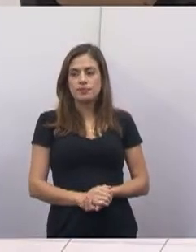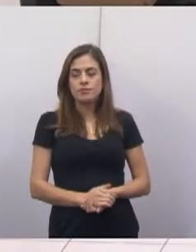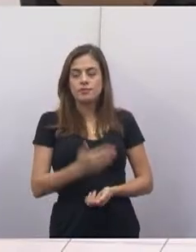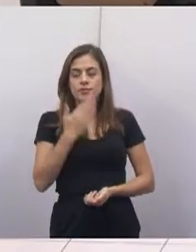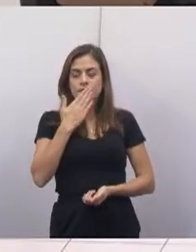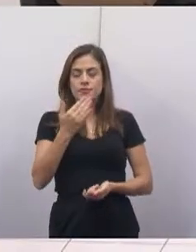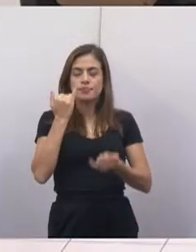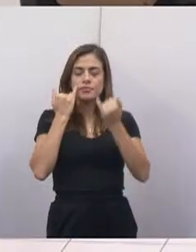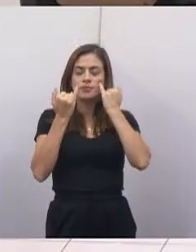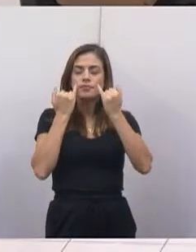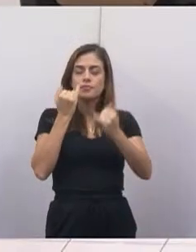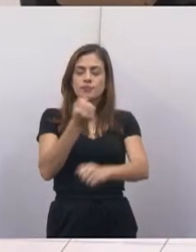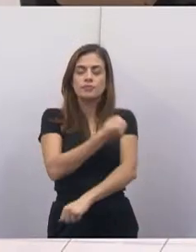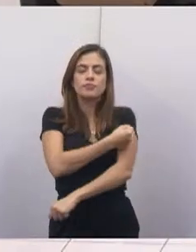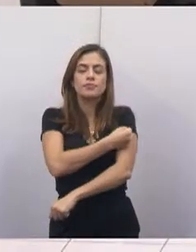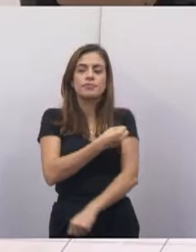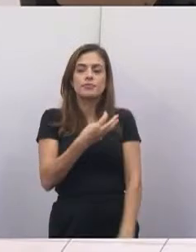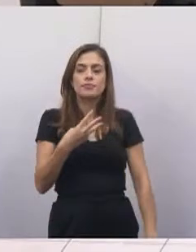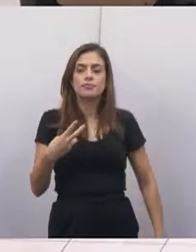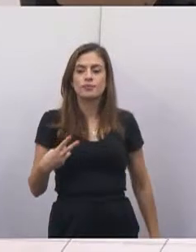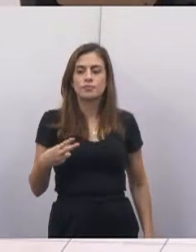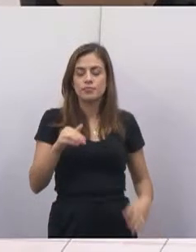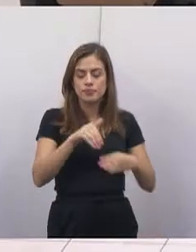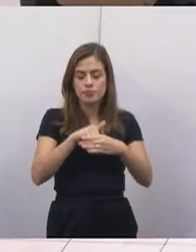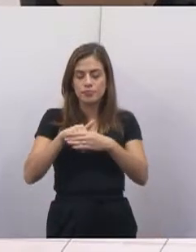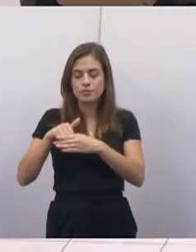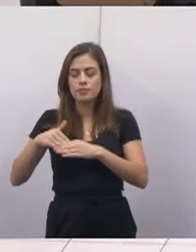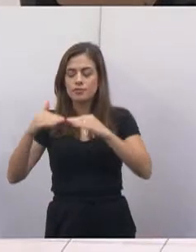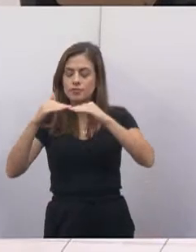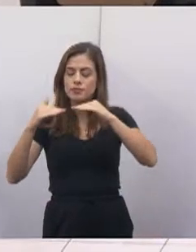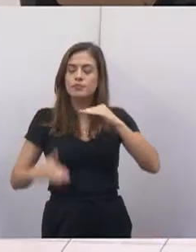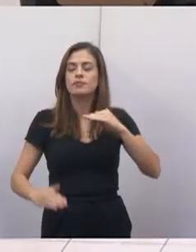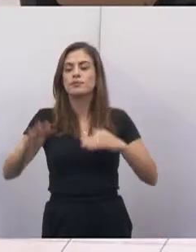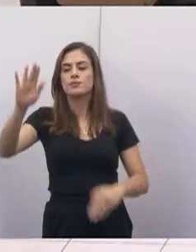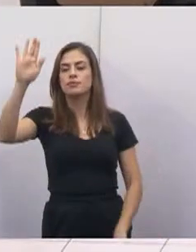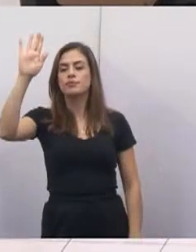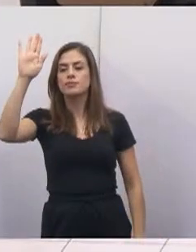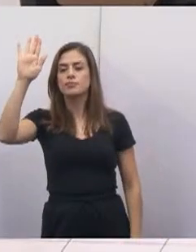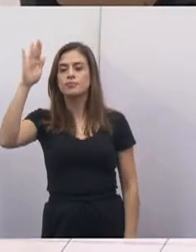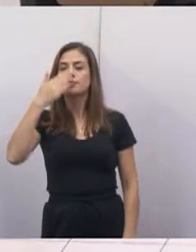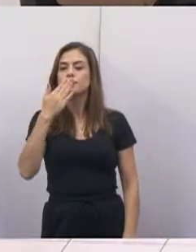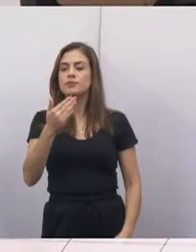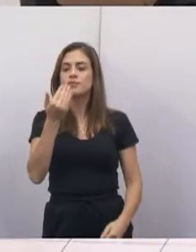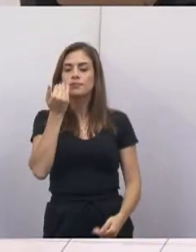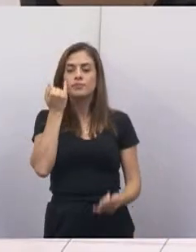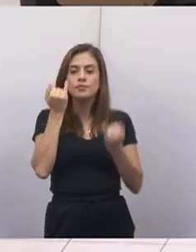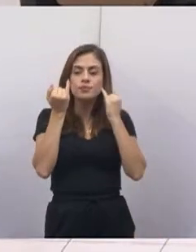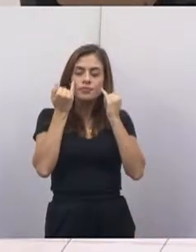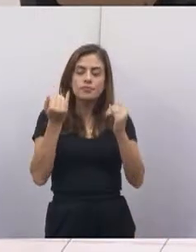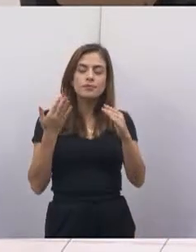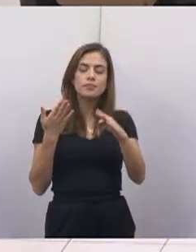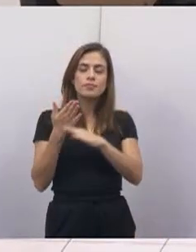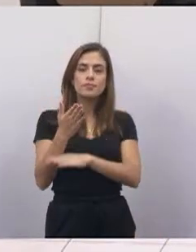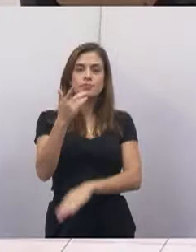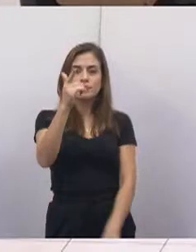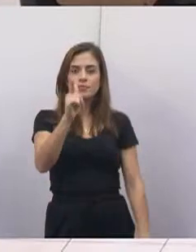Pedido de informações número 32 em votação. Os que forem contrários se manifestem levantando o braço. Pedido de informações aprovado.